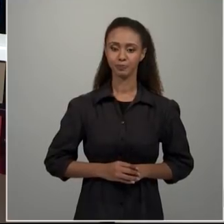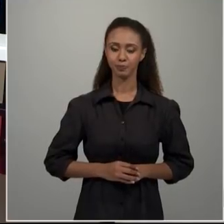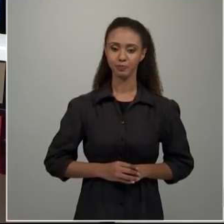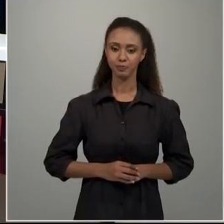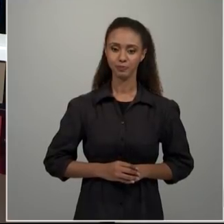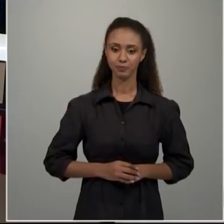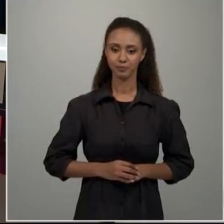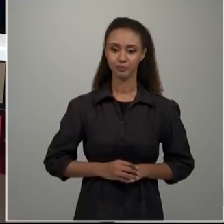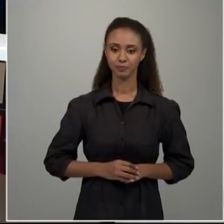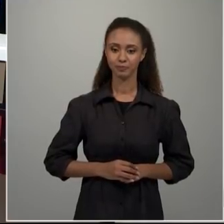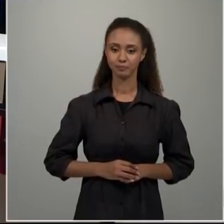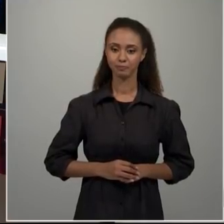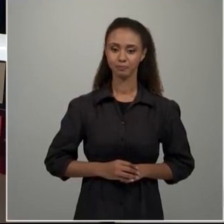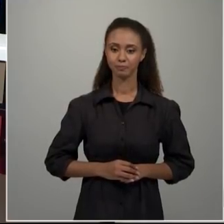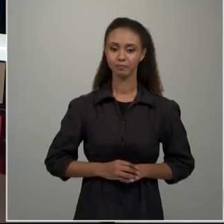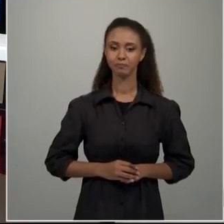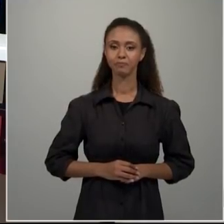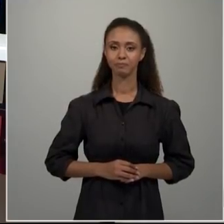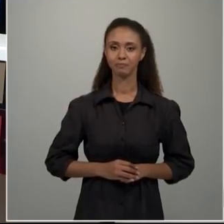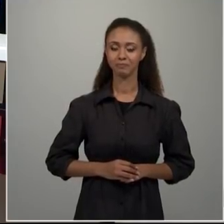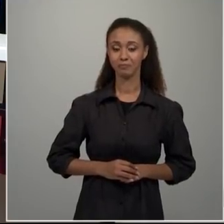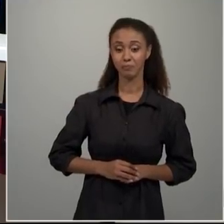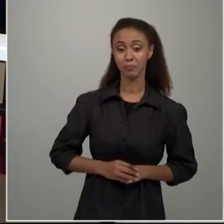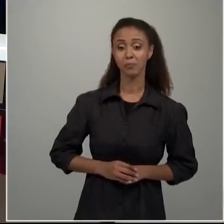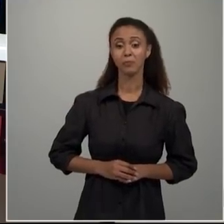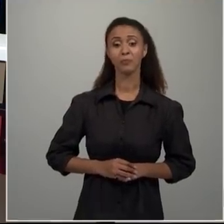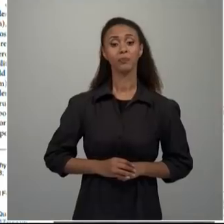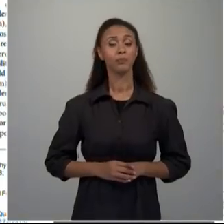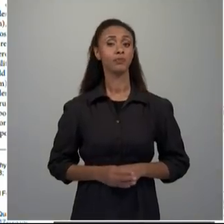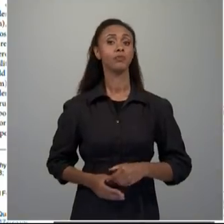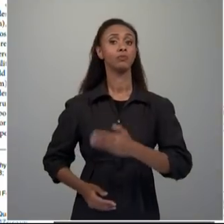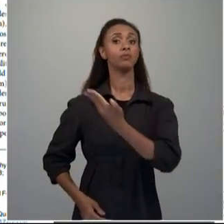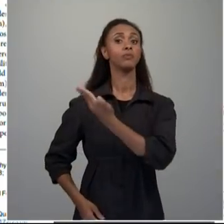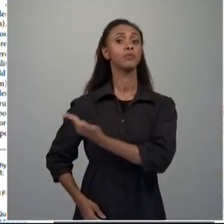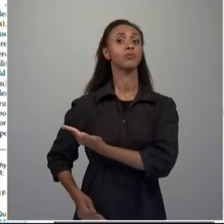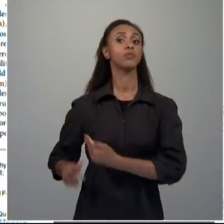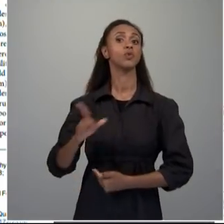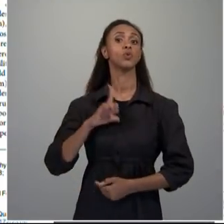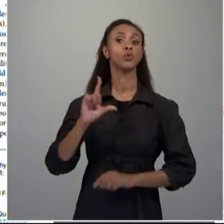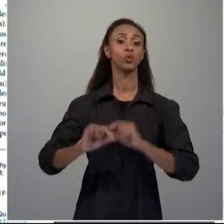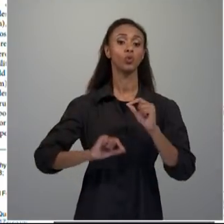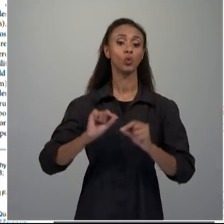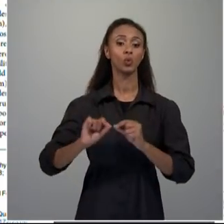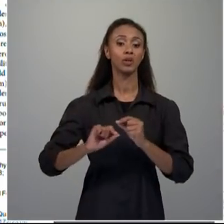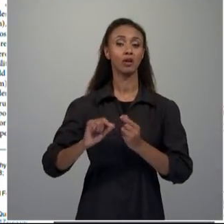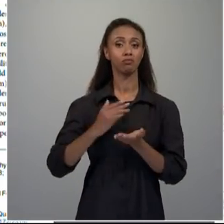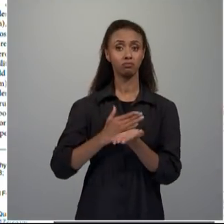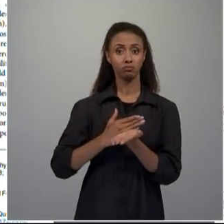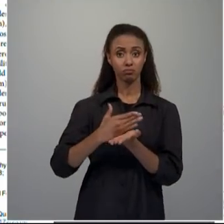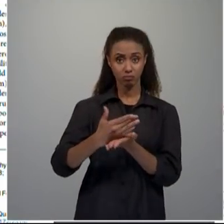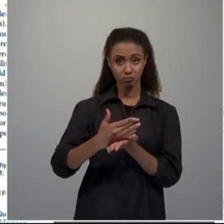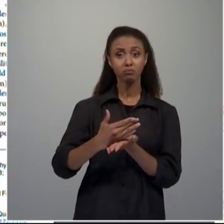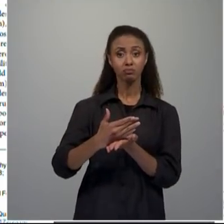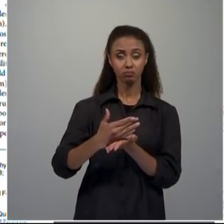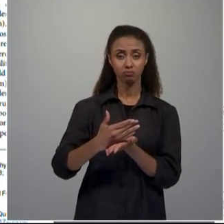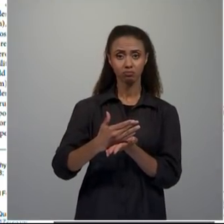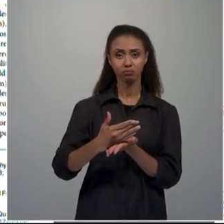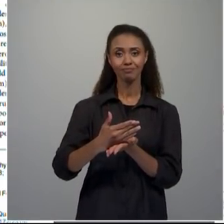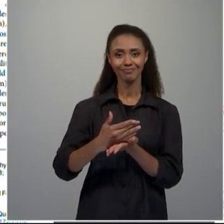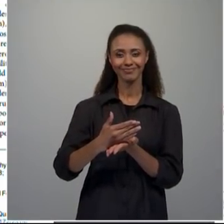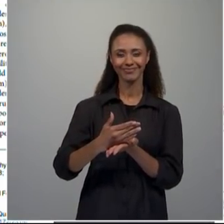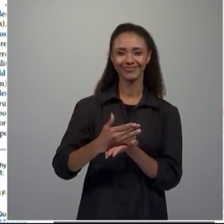só um minutinho apagamos está limpa a gente tem aqui o que entrou da shan tá sempre vai ter uma tradição